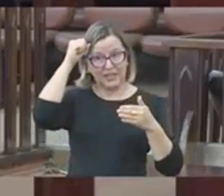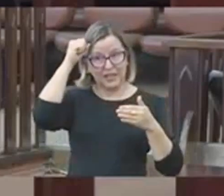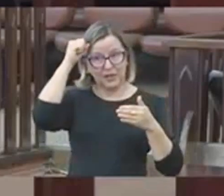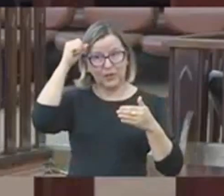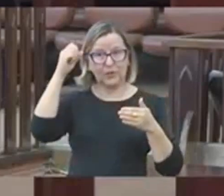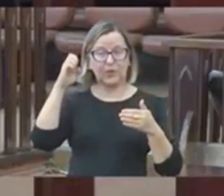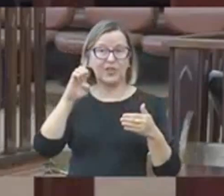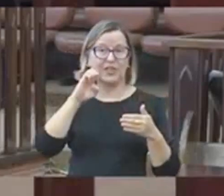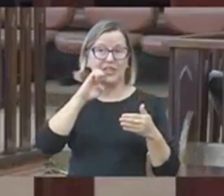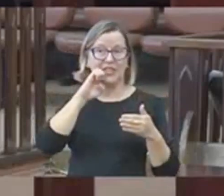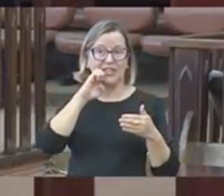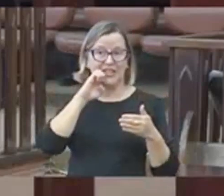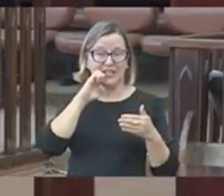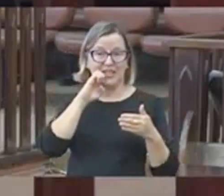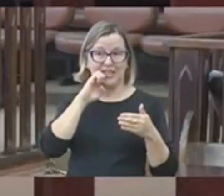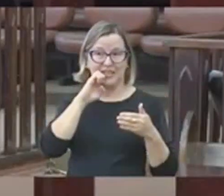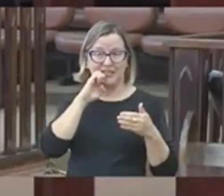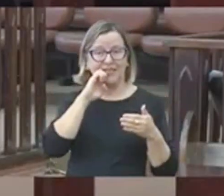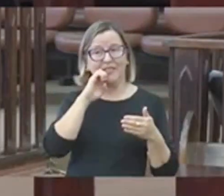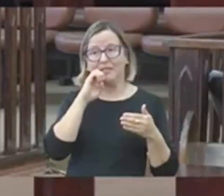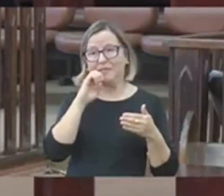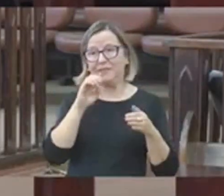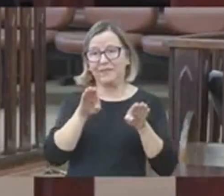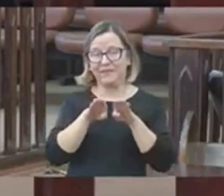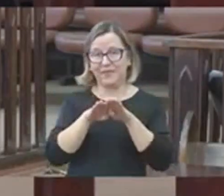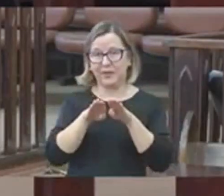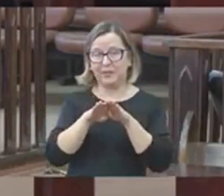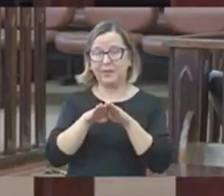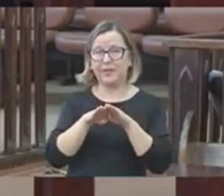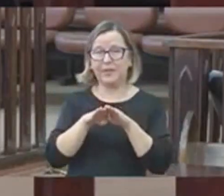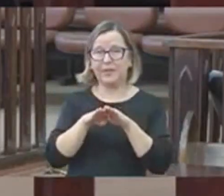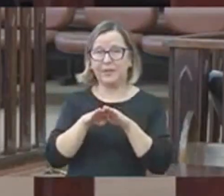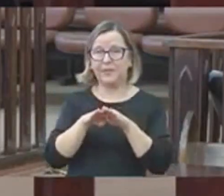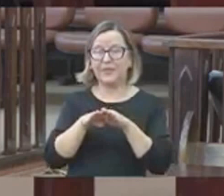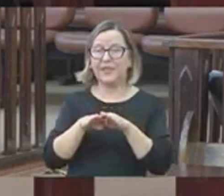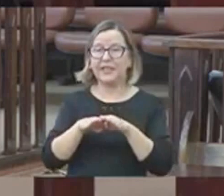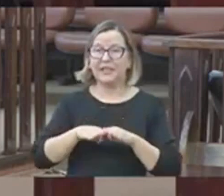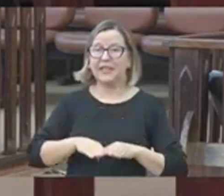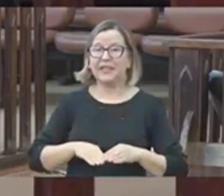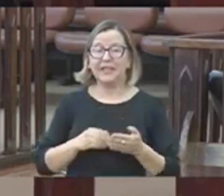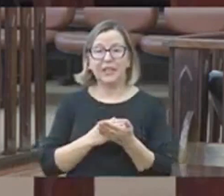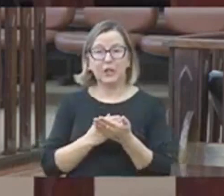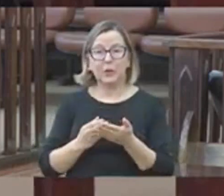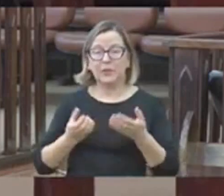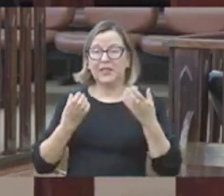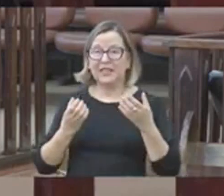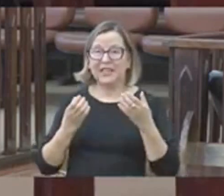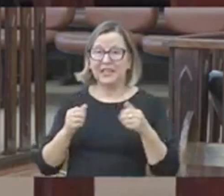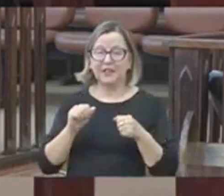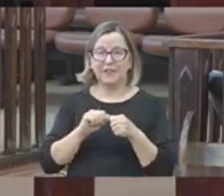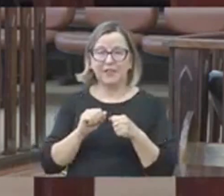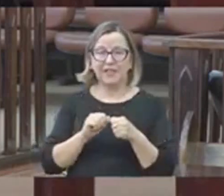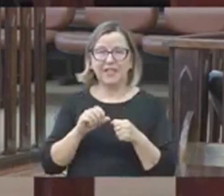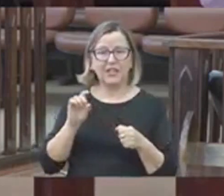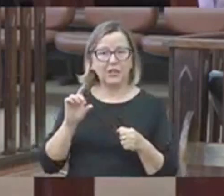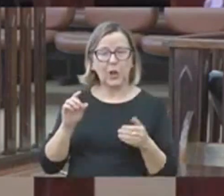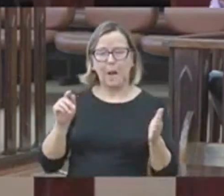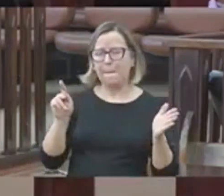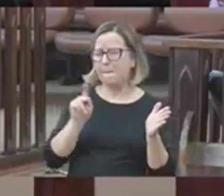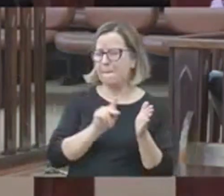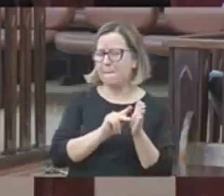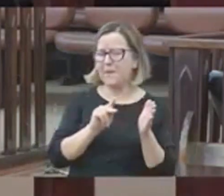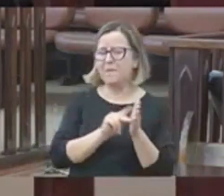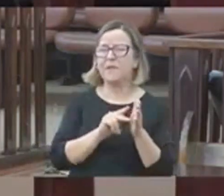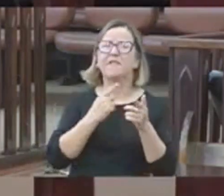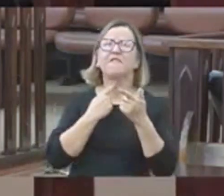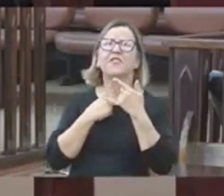fruto, desobedecendo, querendo estabelecer a sua própria vontade, sucumbindo à tentação de ser igual a